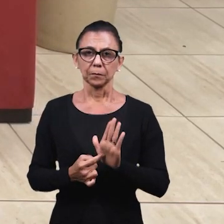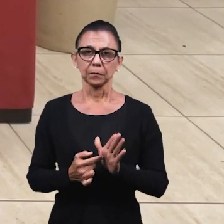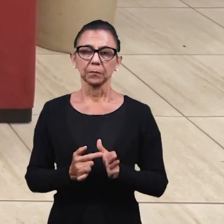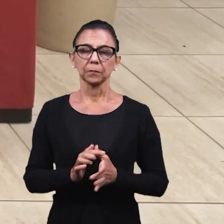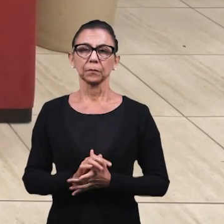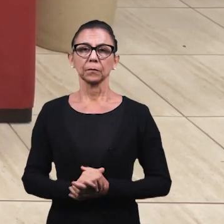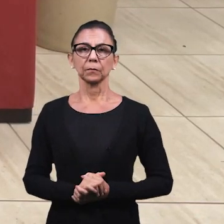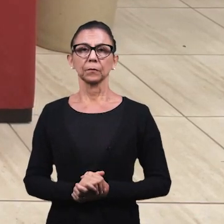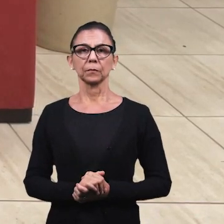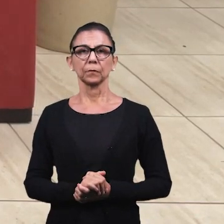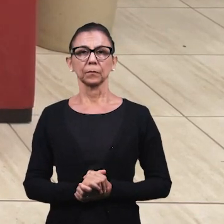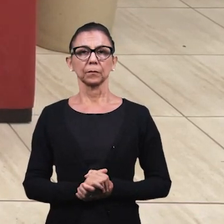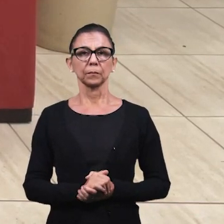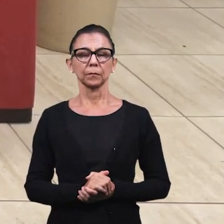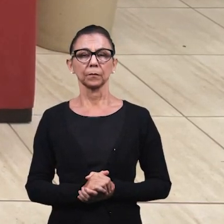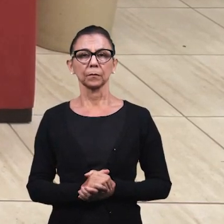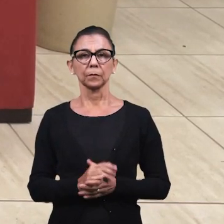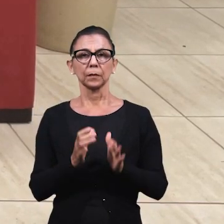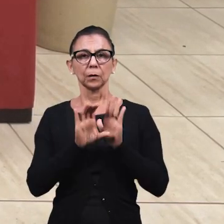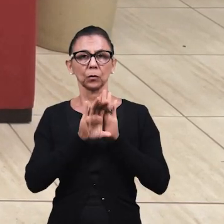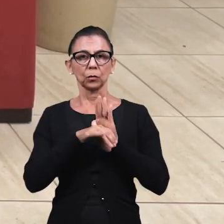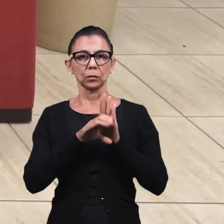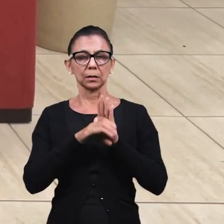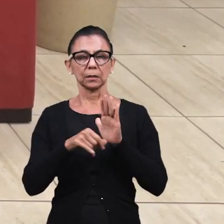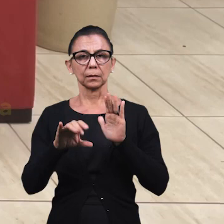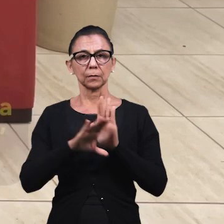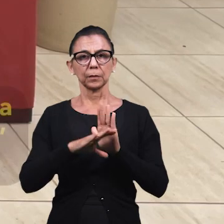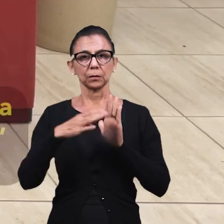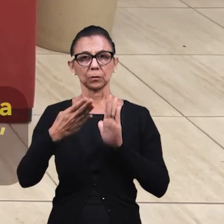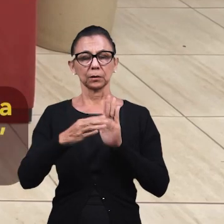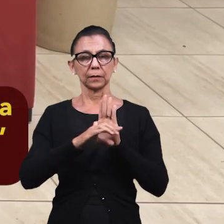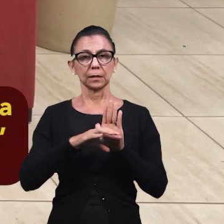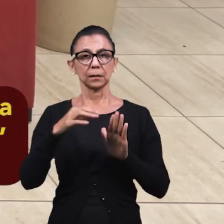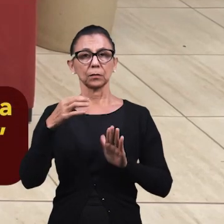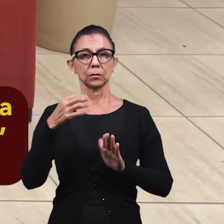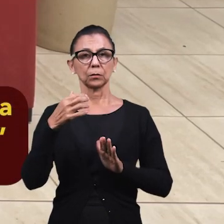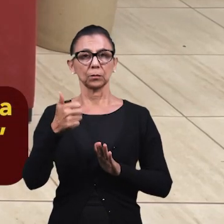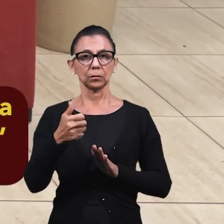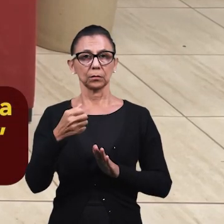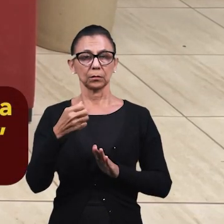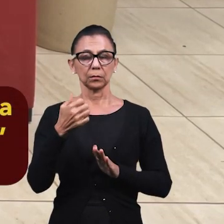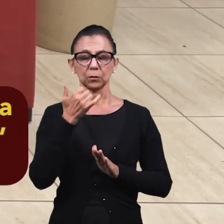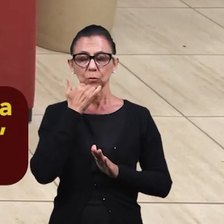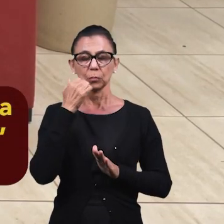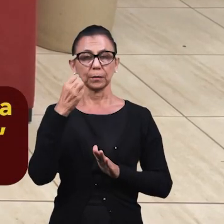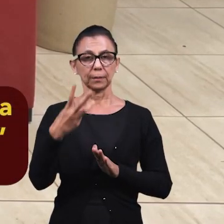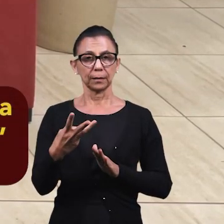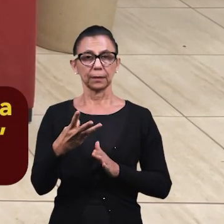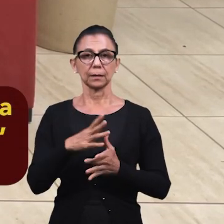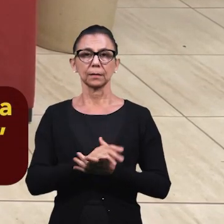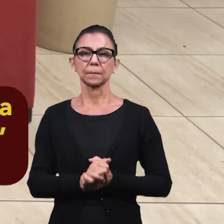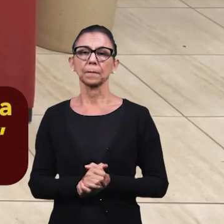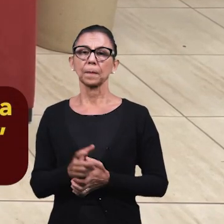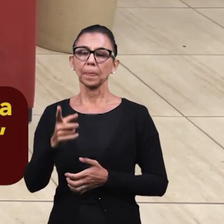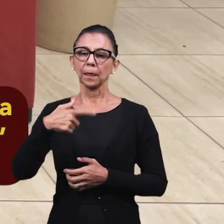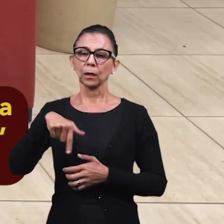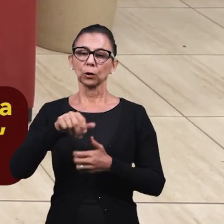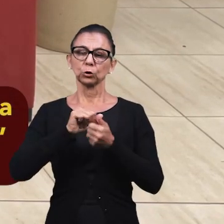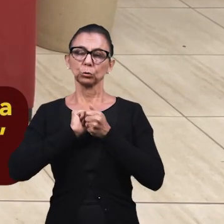essa questão, Colossenses 4:3, que nos diz assim: ora, também juntamente por